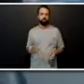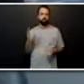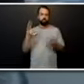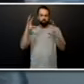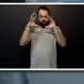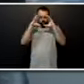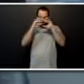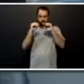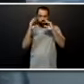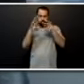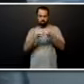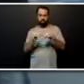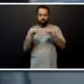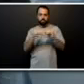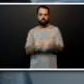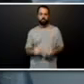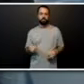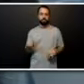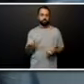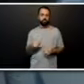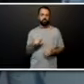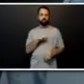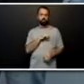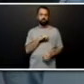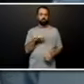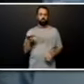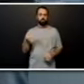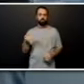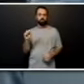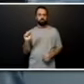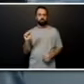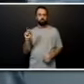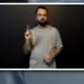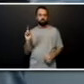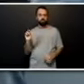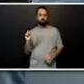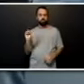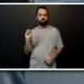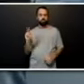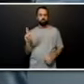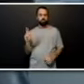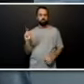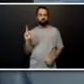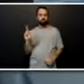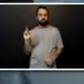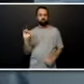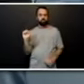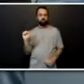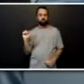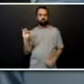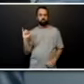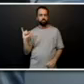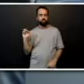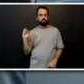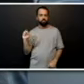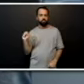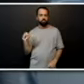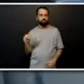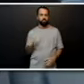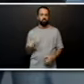retomamos quem são os naturais, que são nossos números usados para